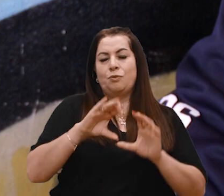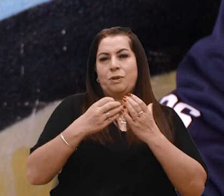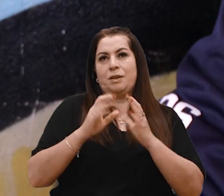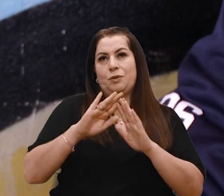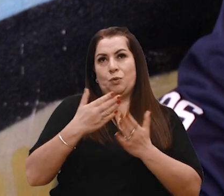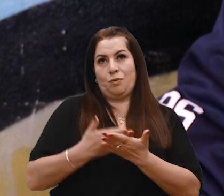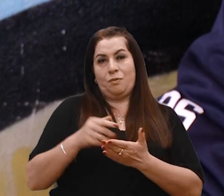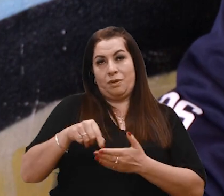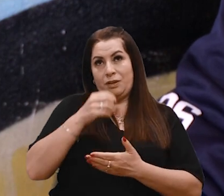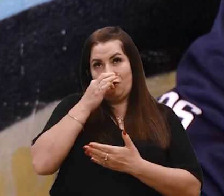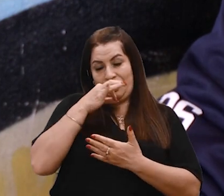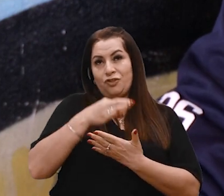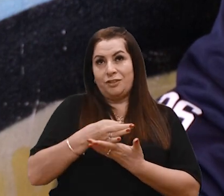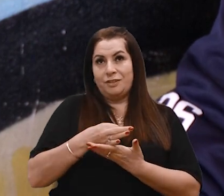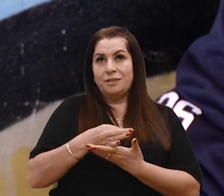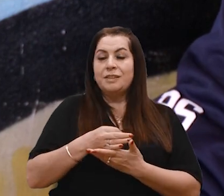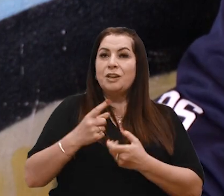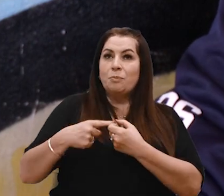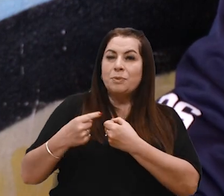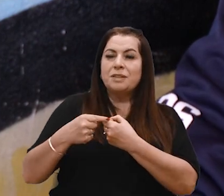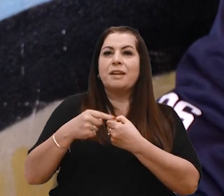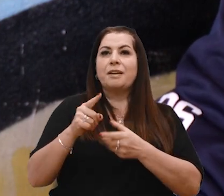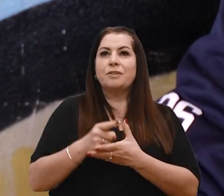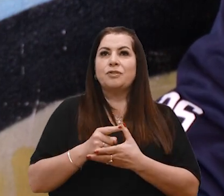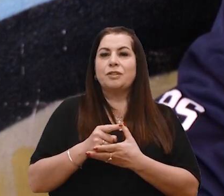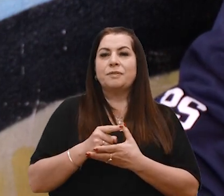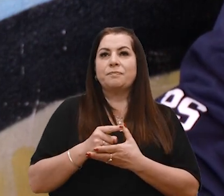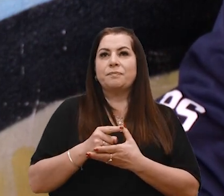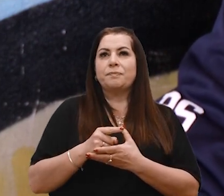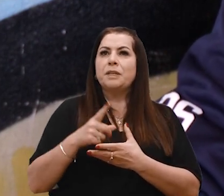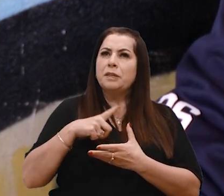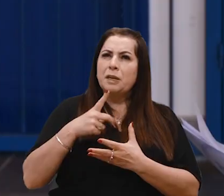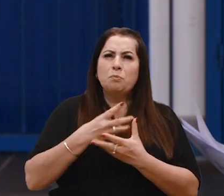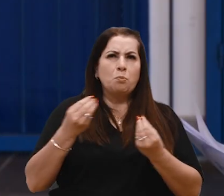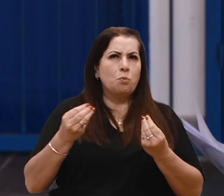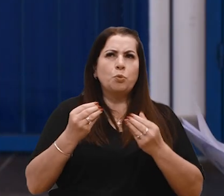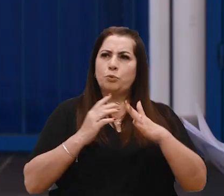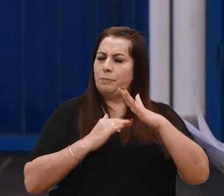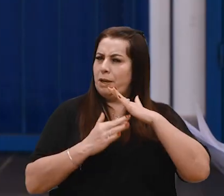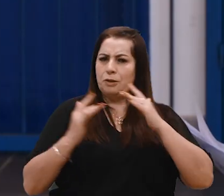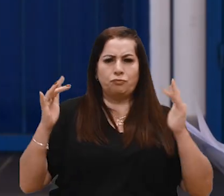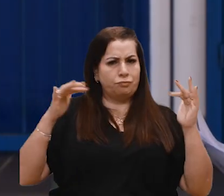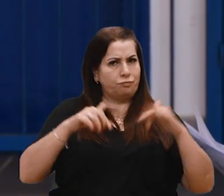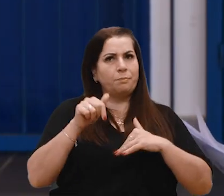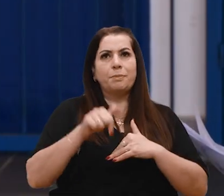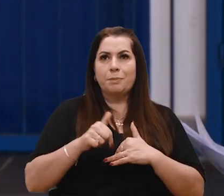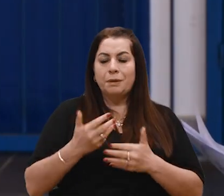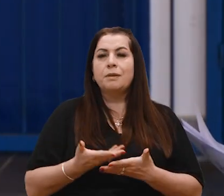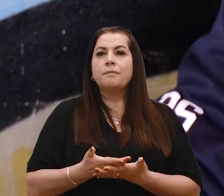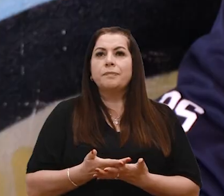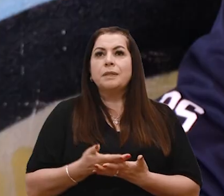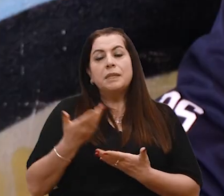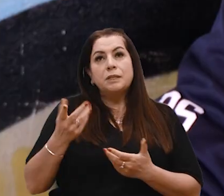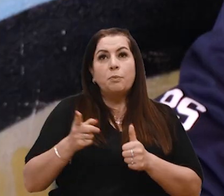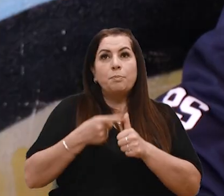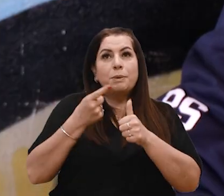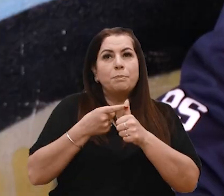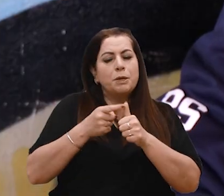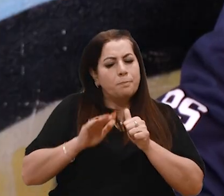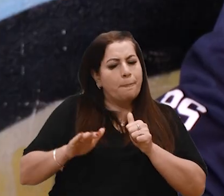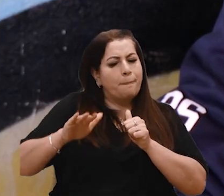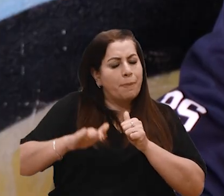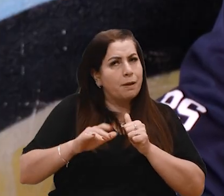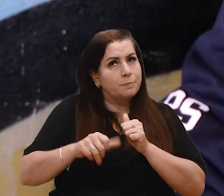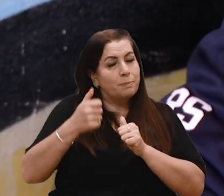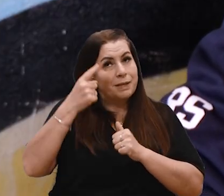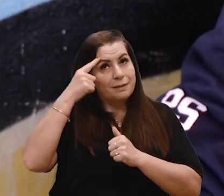1/3 da comunidade escolar hoje de Caxias do Sul, que é uma cidade que é conhecida como uma cidade que tem muito imigrante. Então, esse